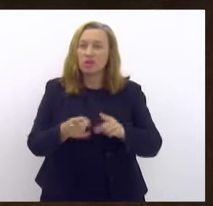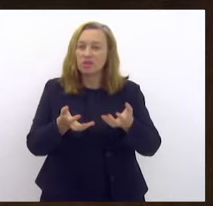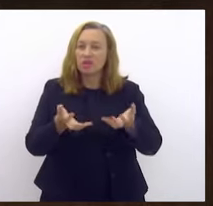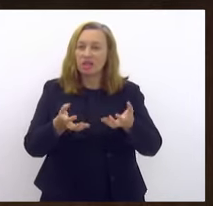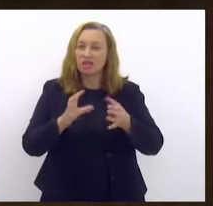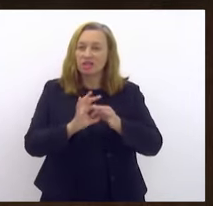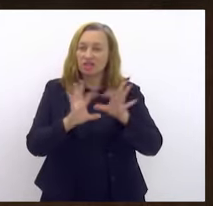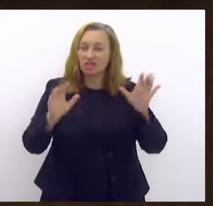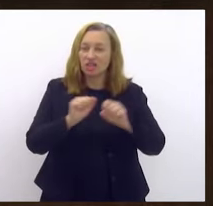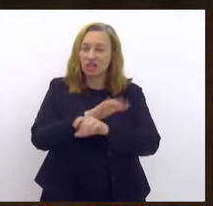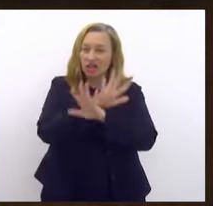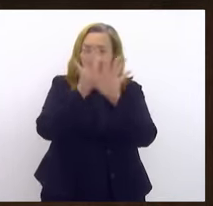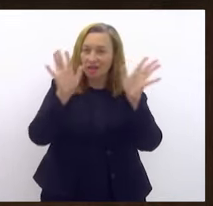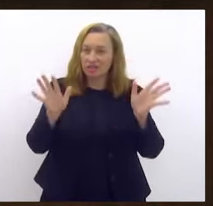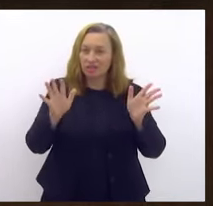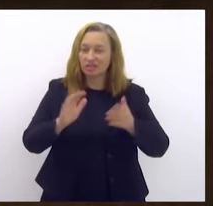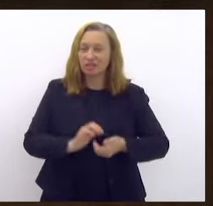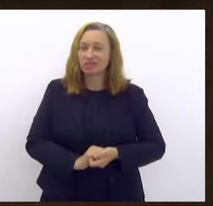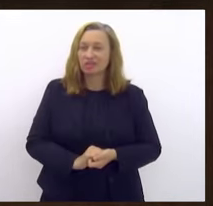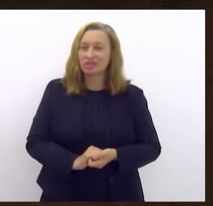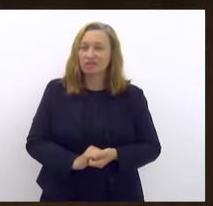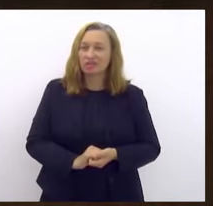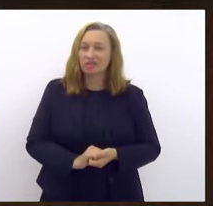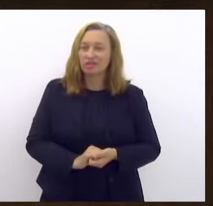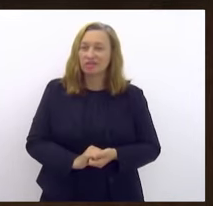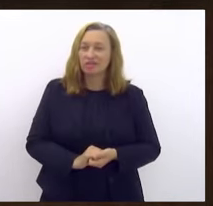deixar bem claro para eles que